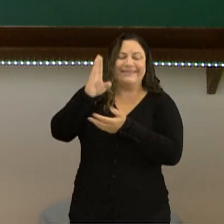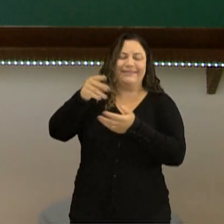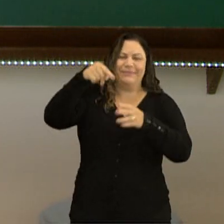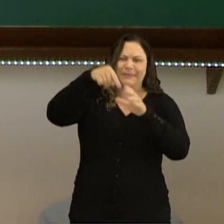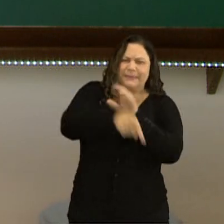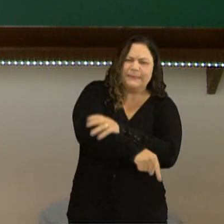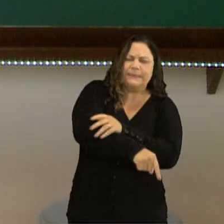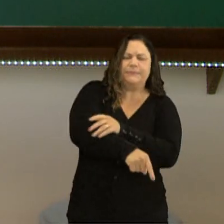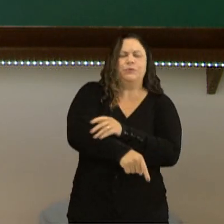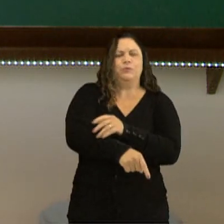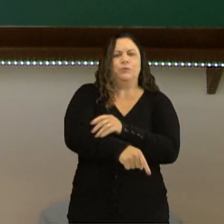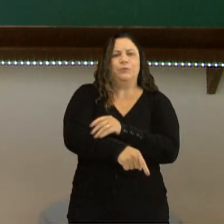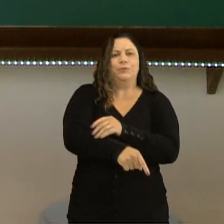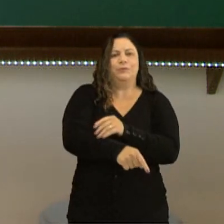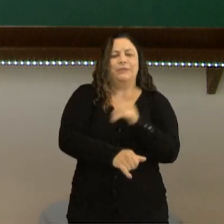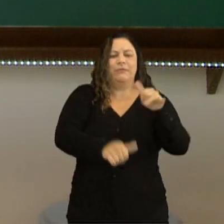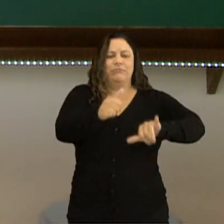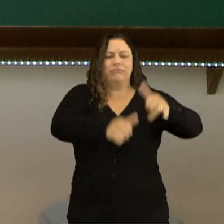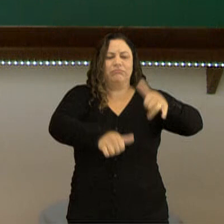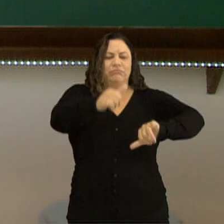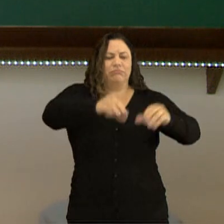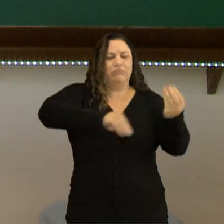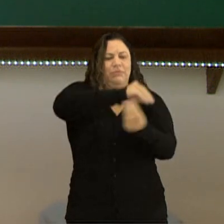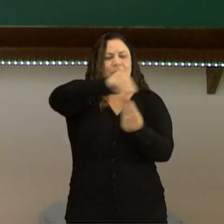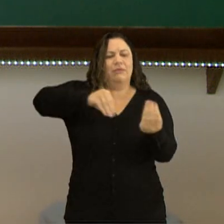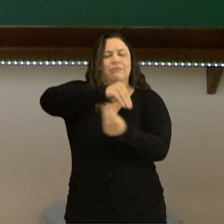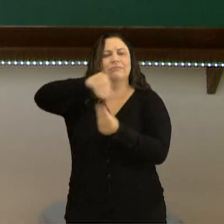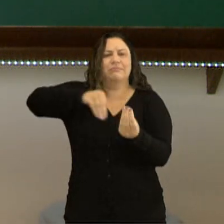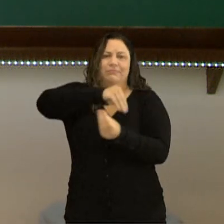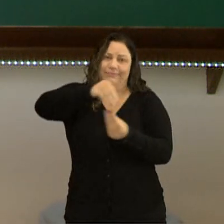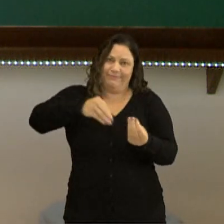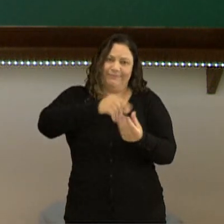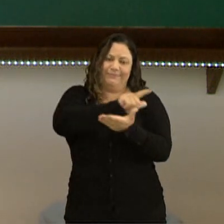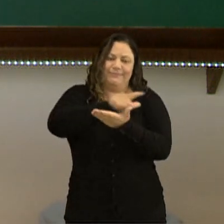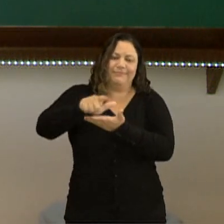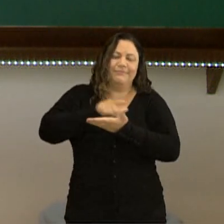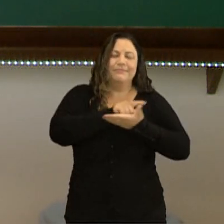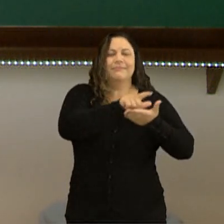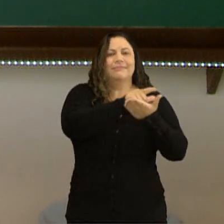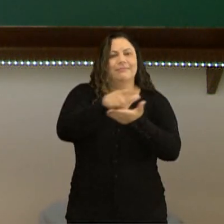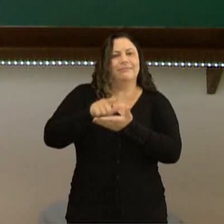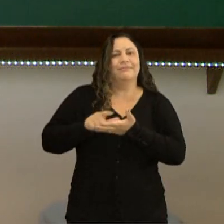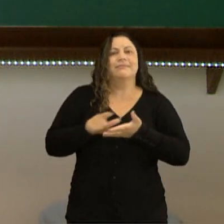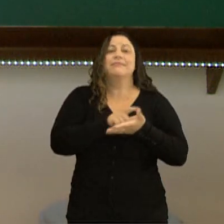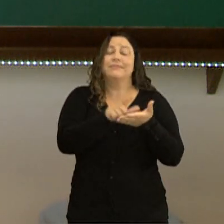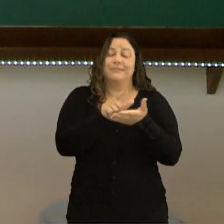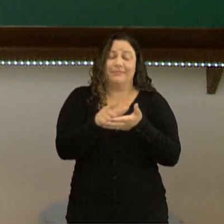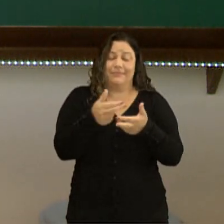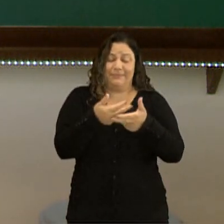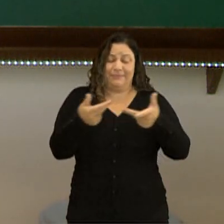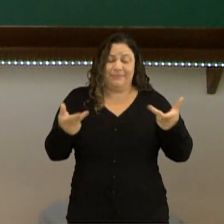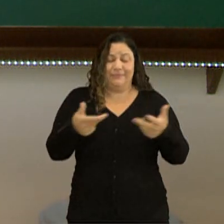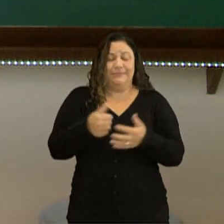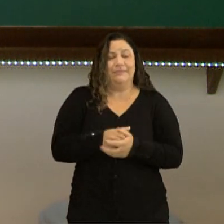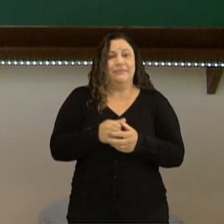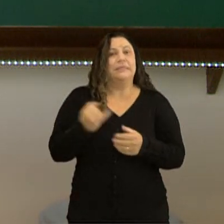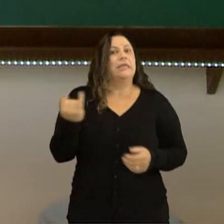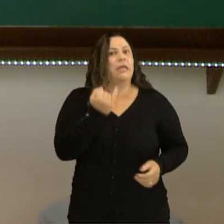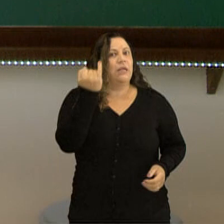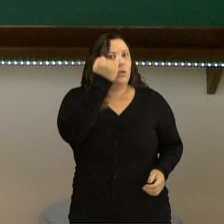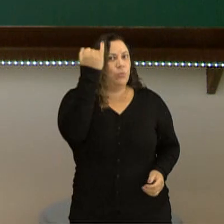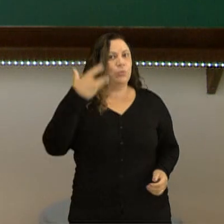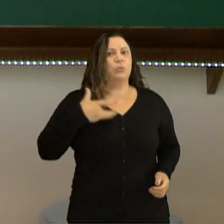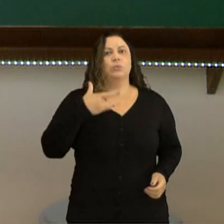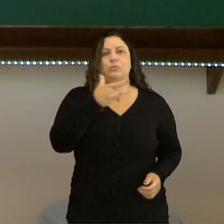intensa as substâncias químicas que podem estar presentes nesses alimentos que são tão ricos para a nossa saúde, para